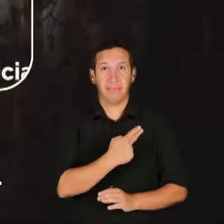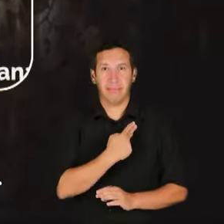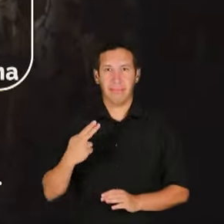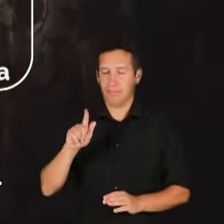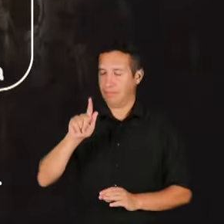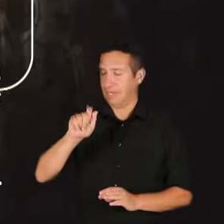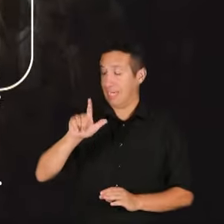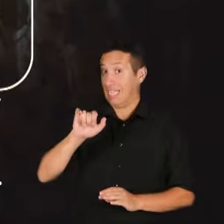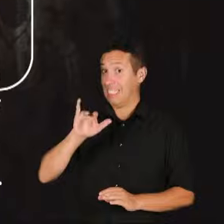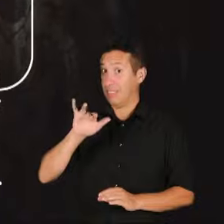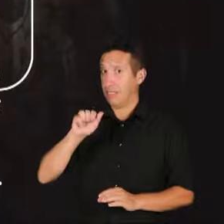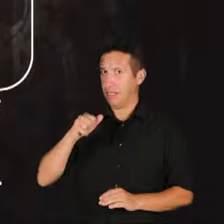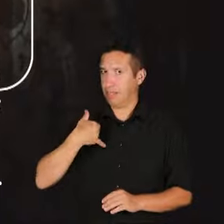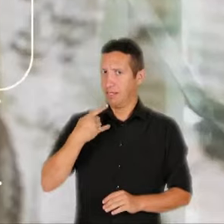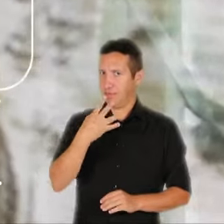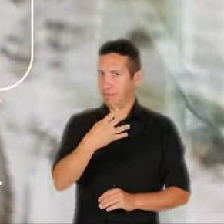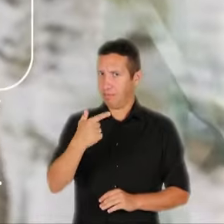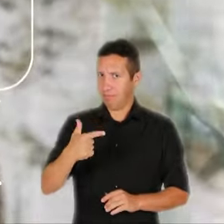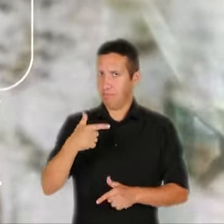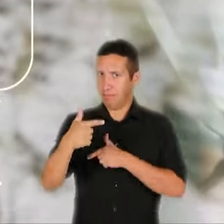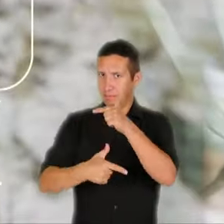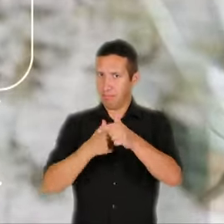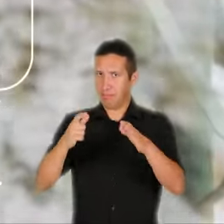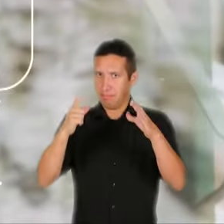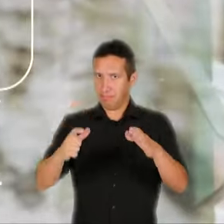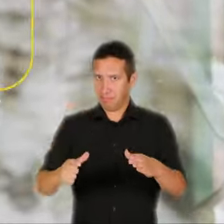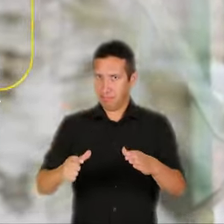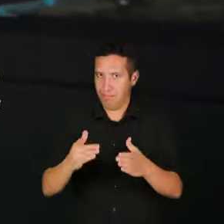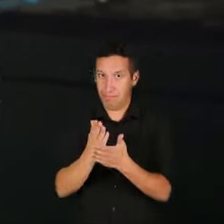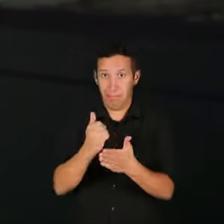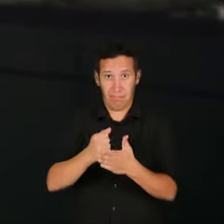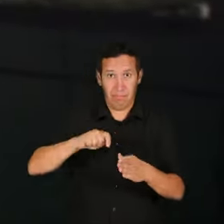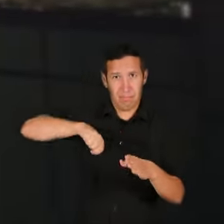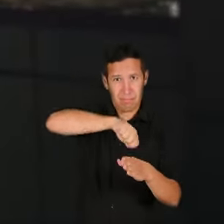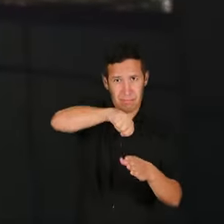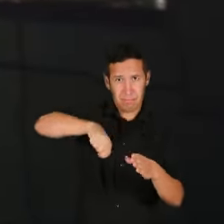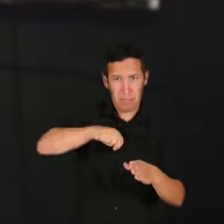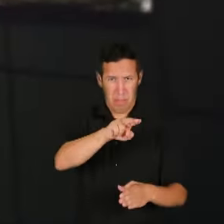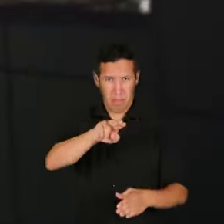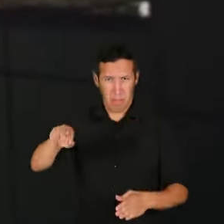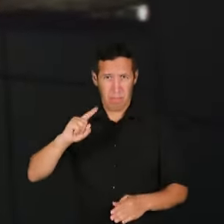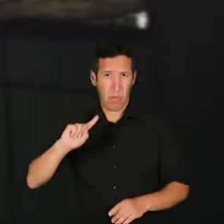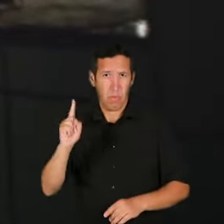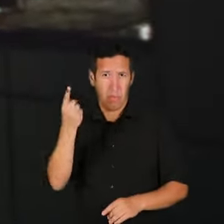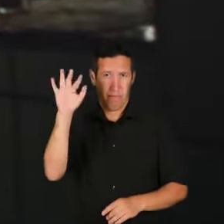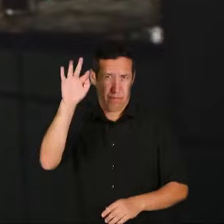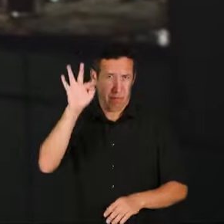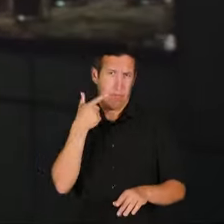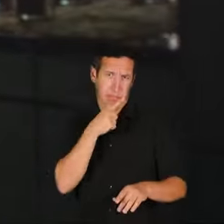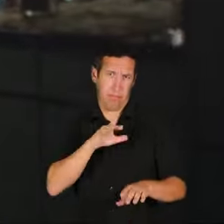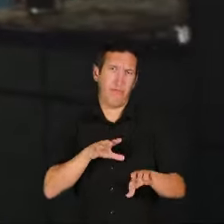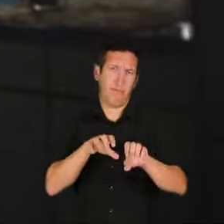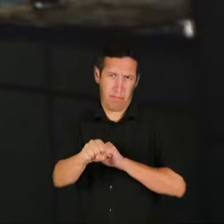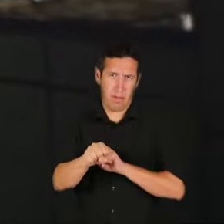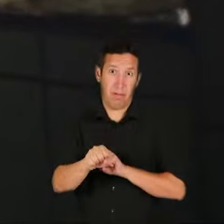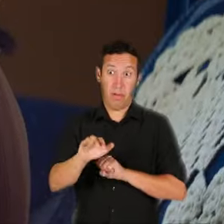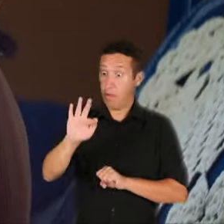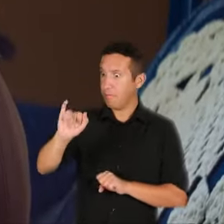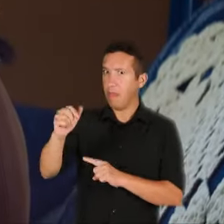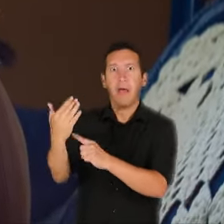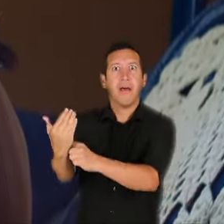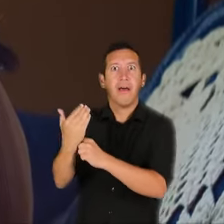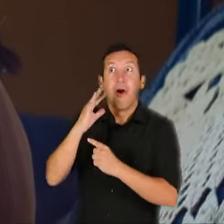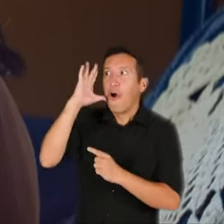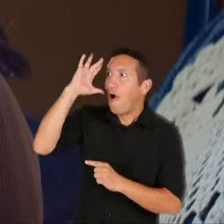Meu nome é Gliciana, eu tenho 42 anos e eu sou confeiteira. Eu sou a única dos meus irmãos que conseguiu fazer faculdade.